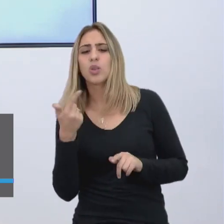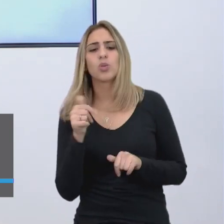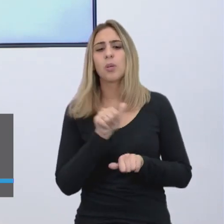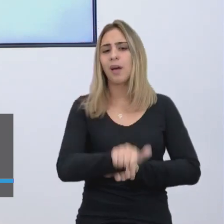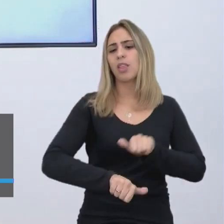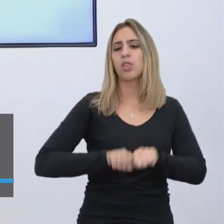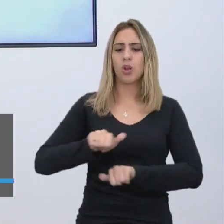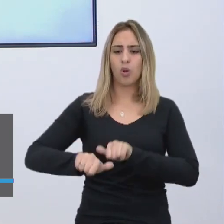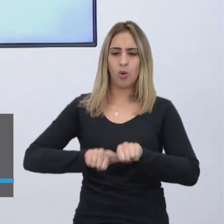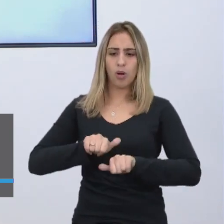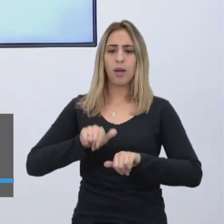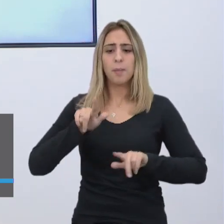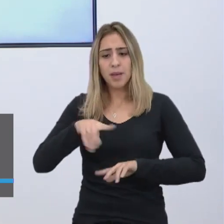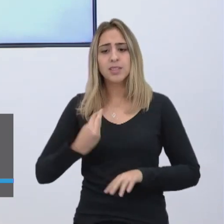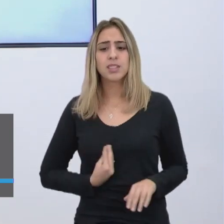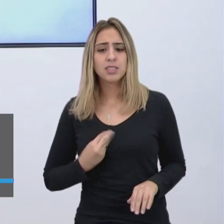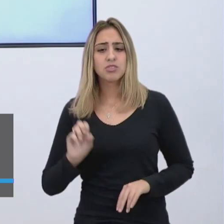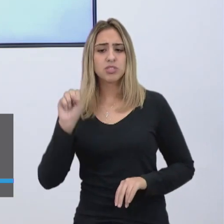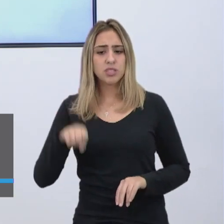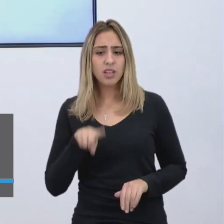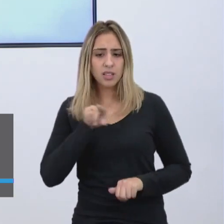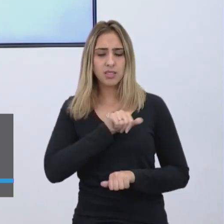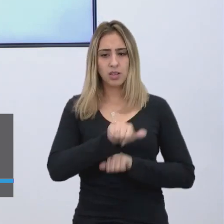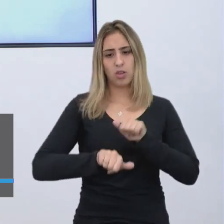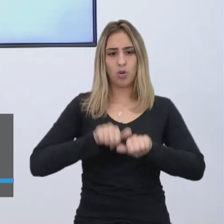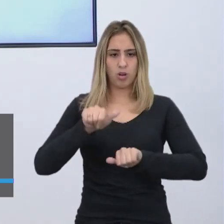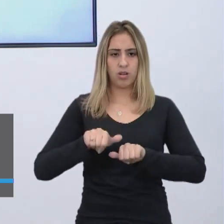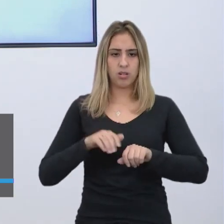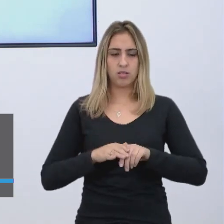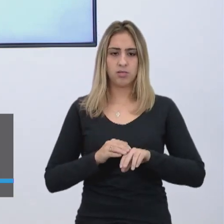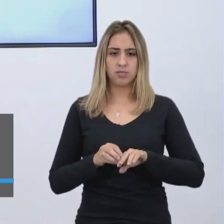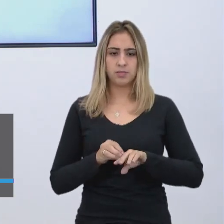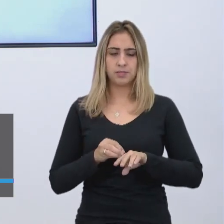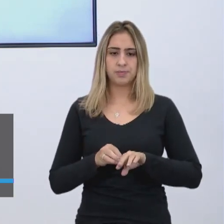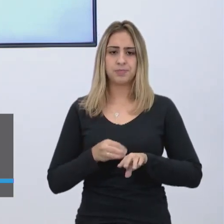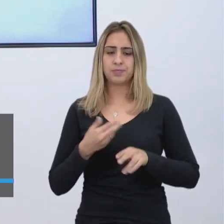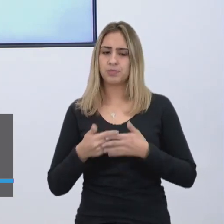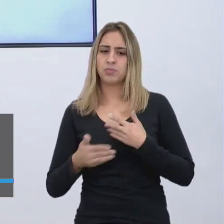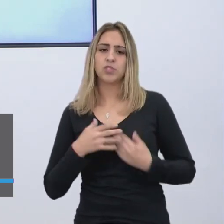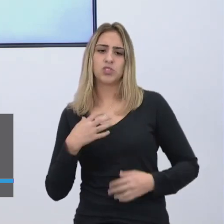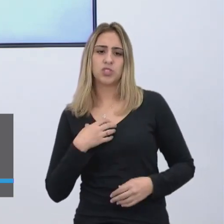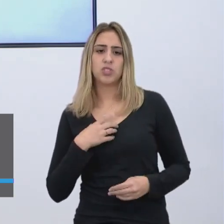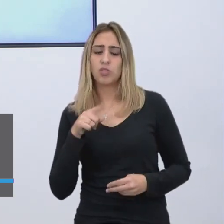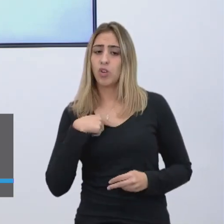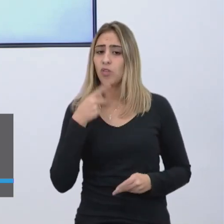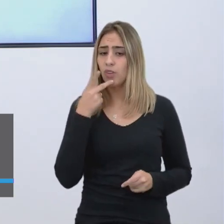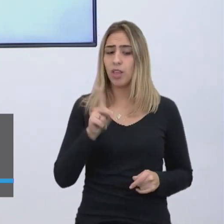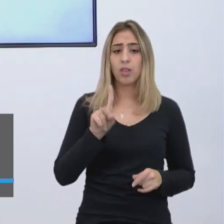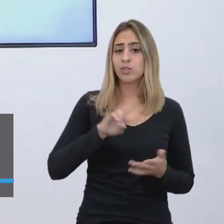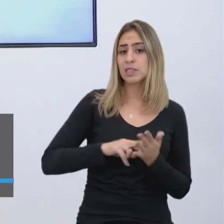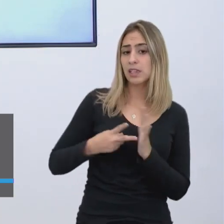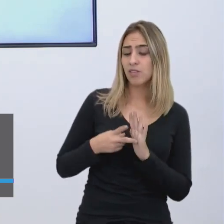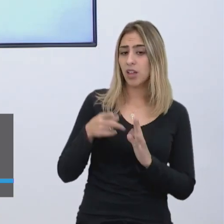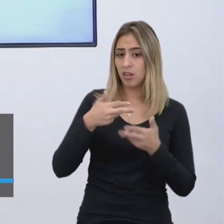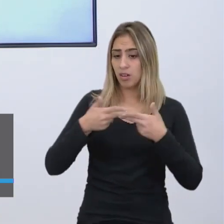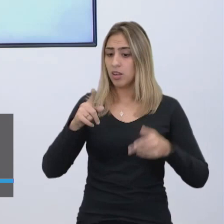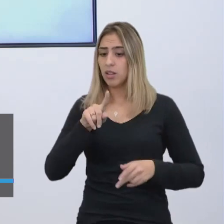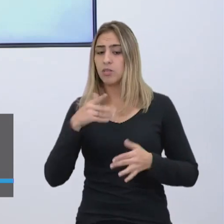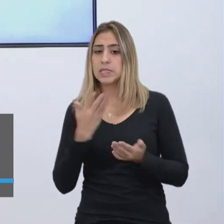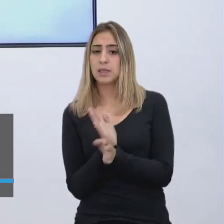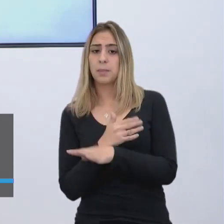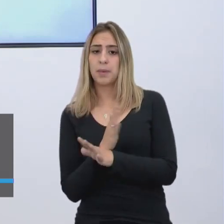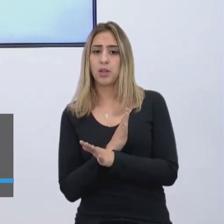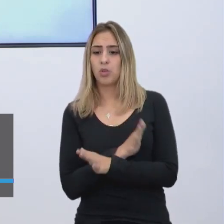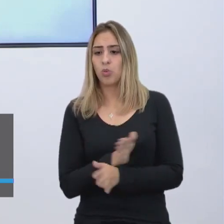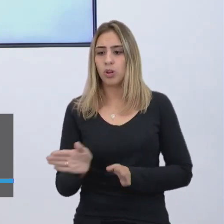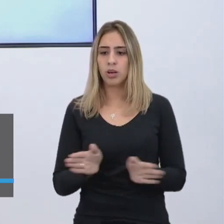troca. Né? Existe sim essa troca, de alguma maneira. Foi o que eu falei, não significa que elementos não se percam